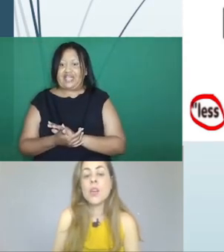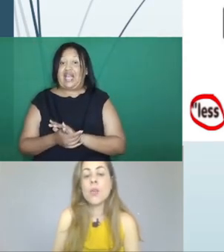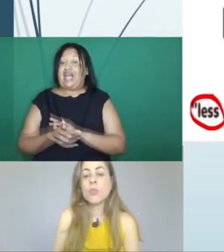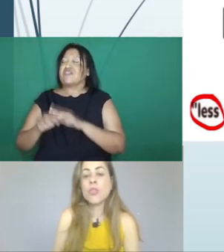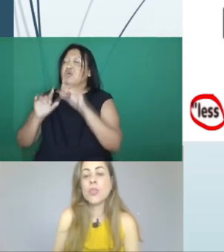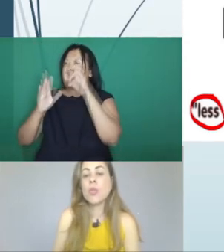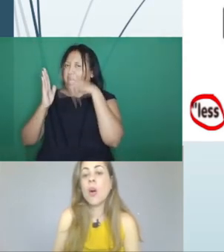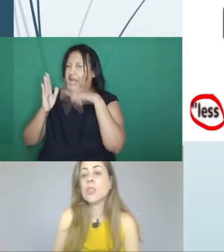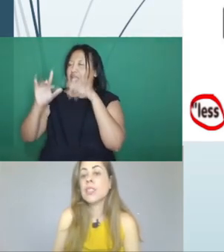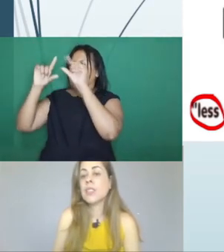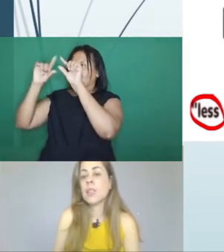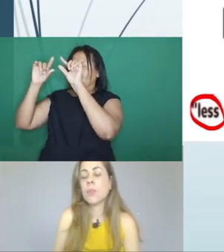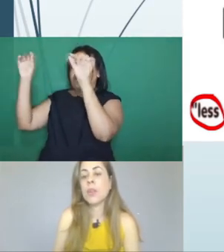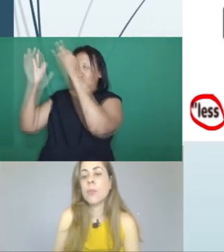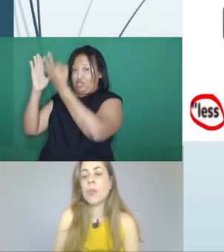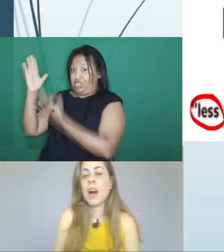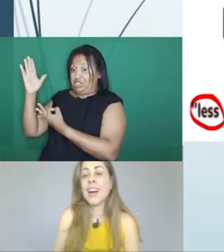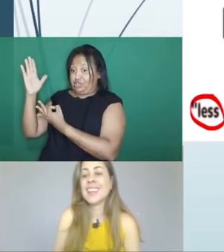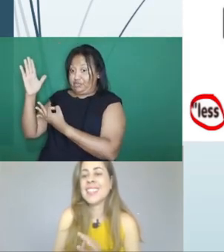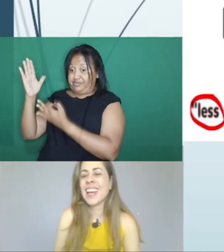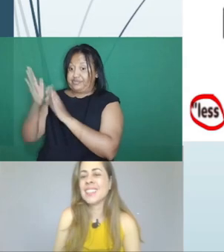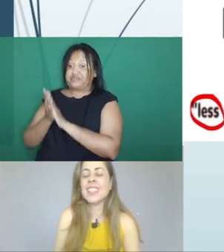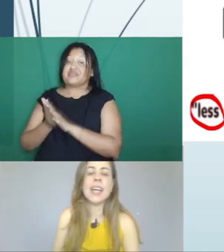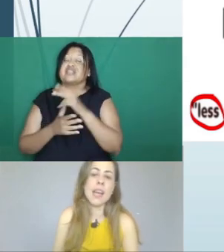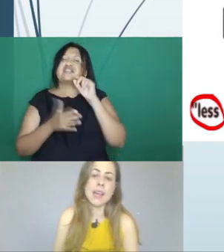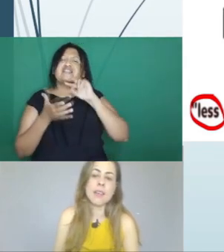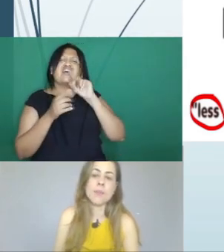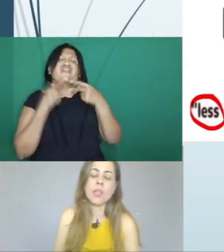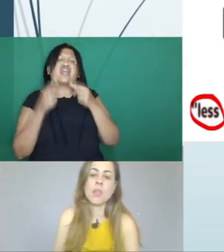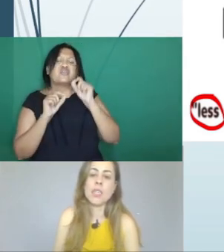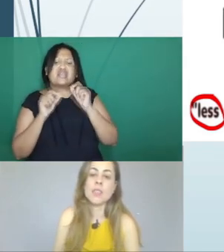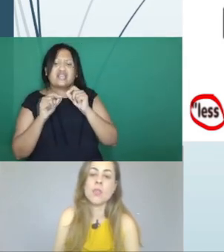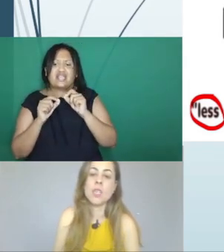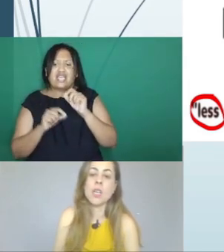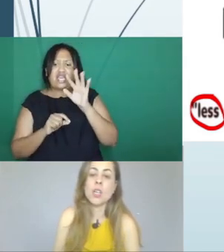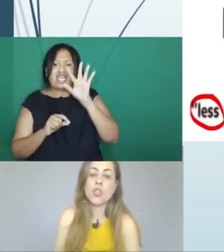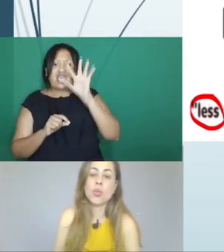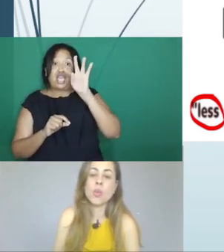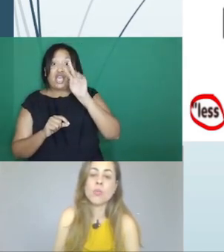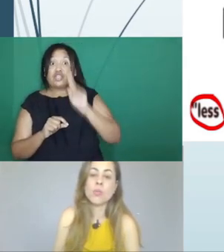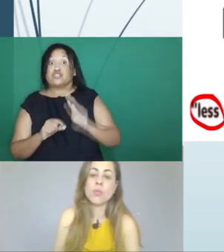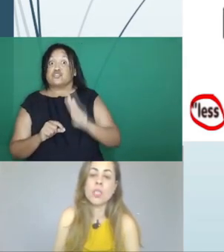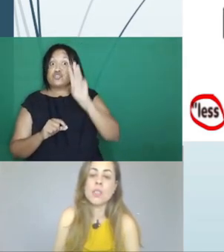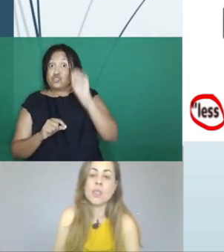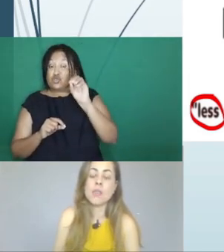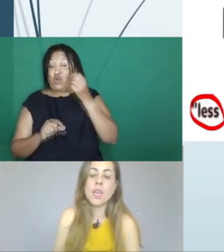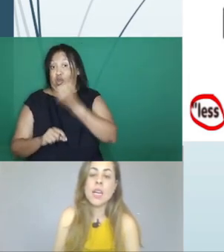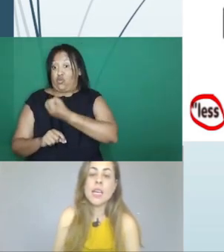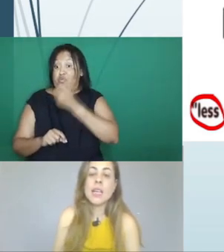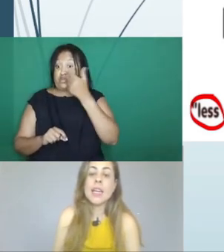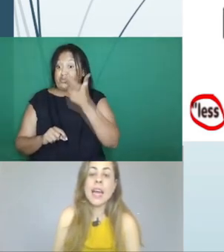no Two of the people a like então ele tá dizendo que tio é o número 2